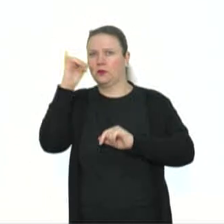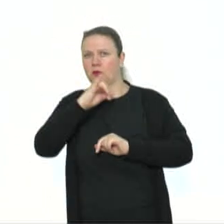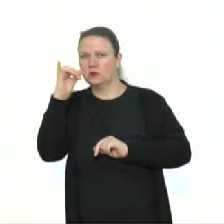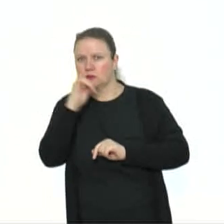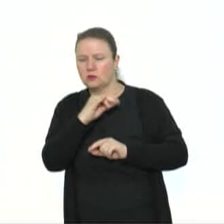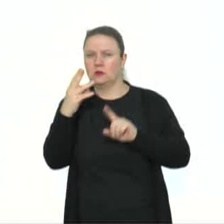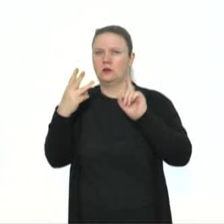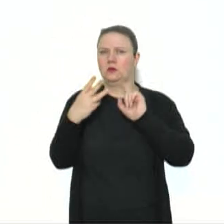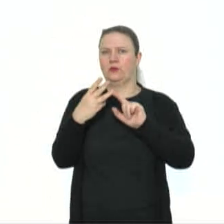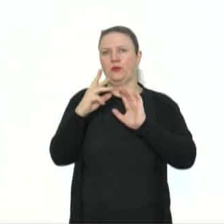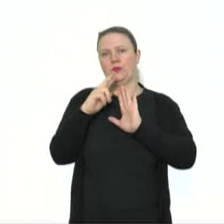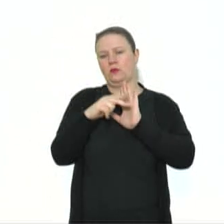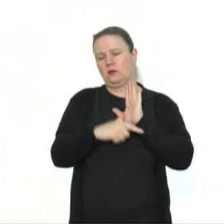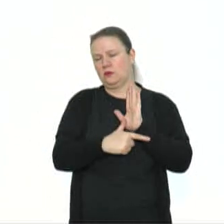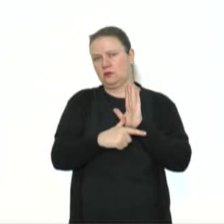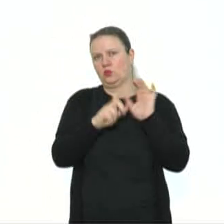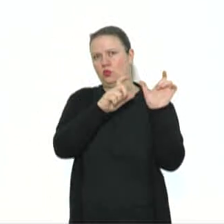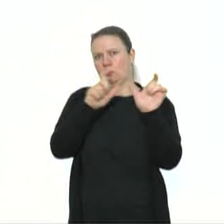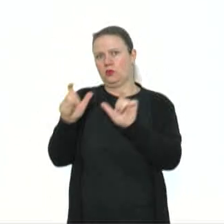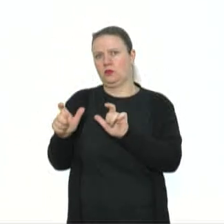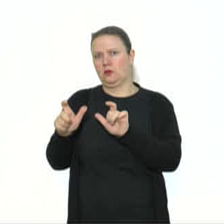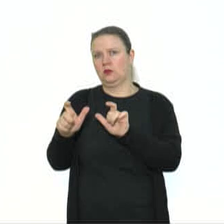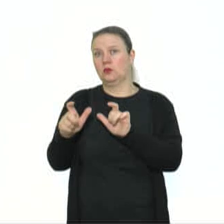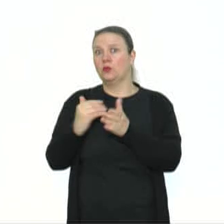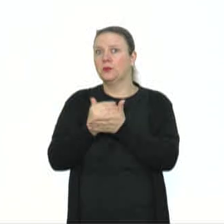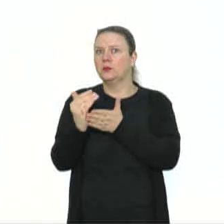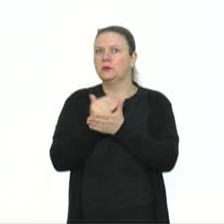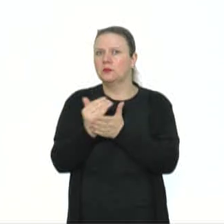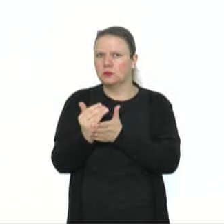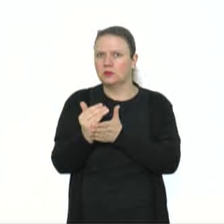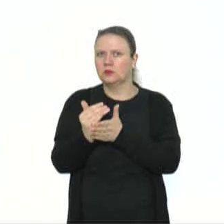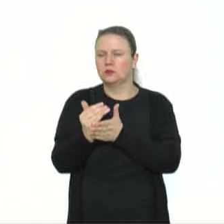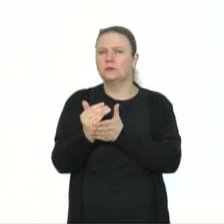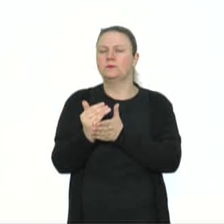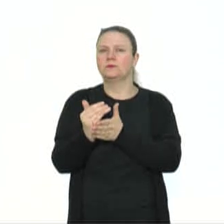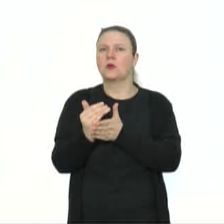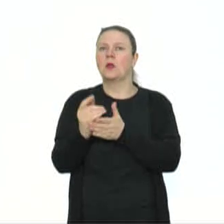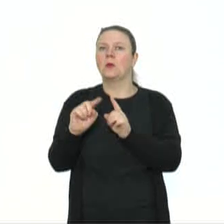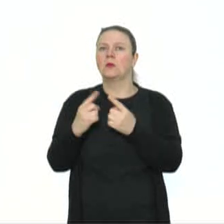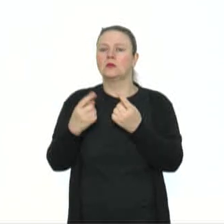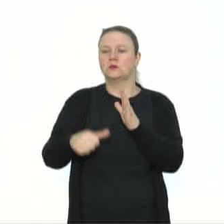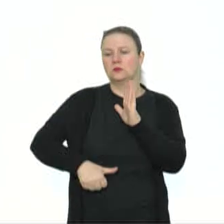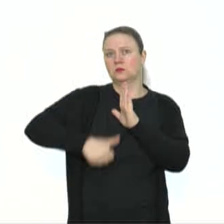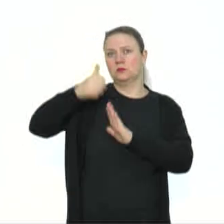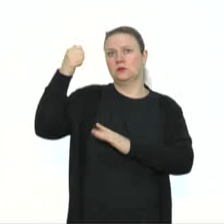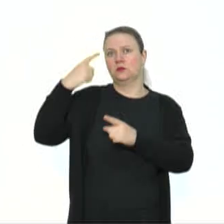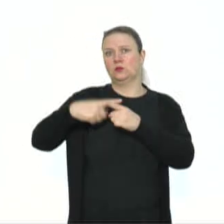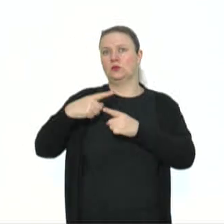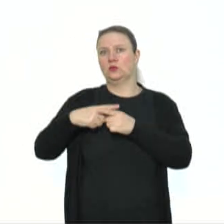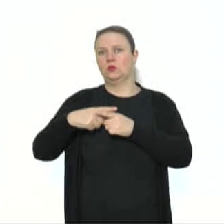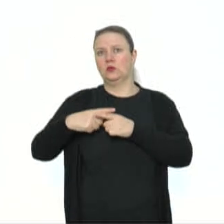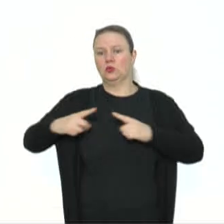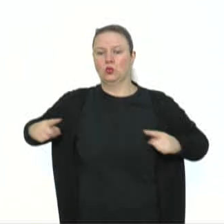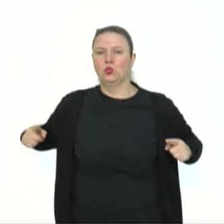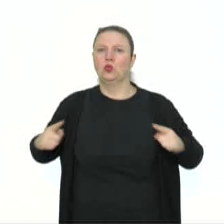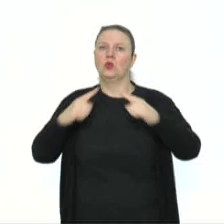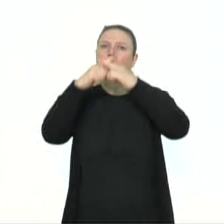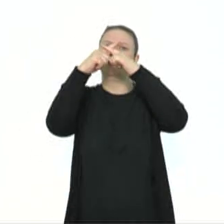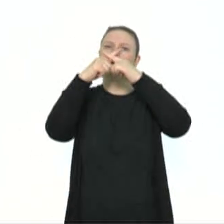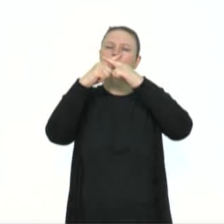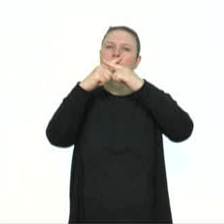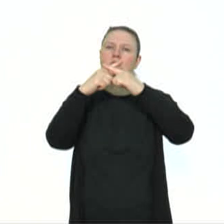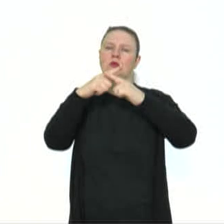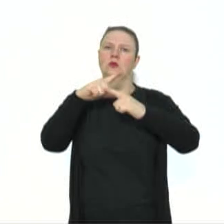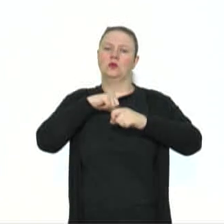fazendo essas escaladas praticamente na mesma época, né? Então, mas o que nós sabemos é que a primeira competição de escalada esportiva, né, aconteceu em